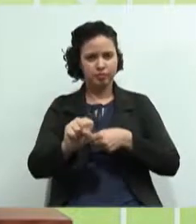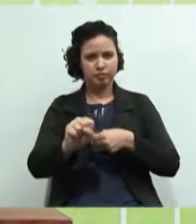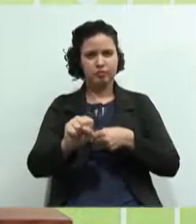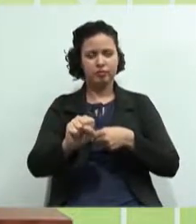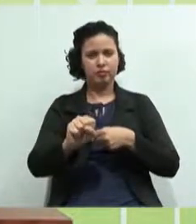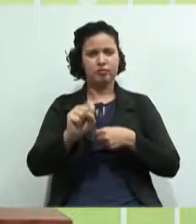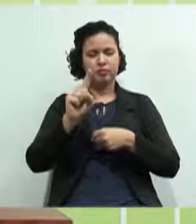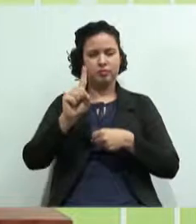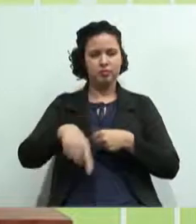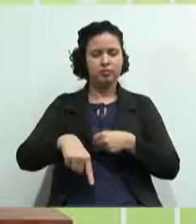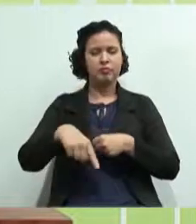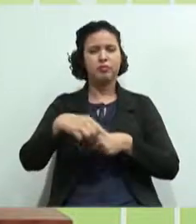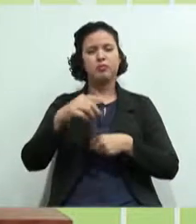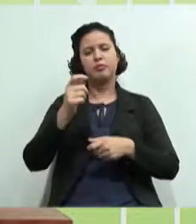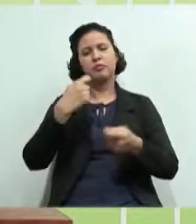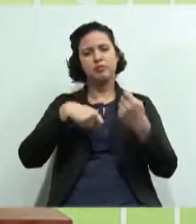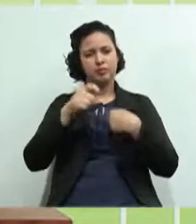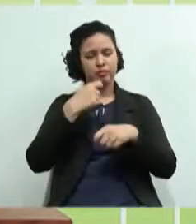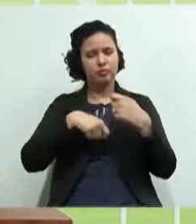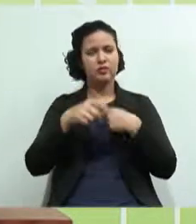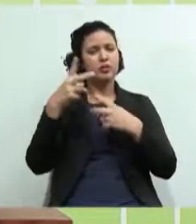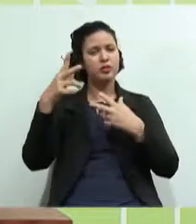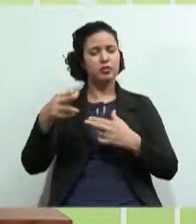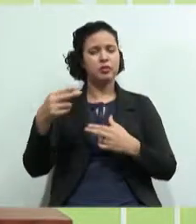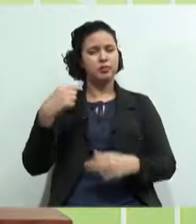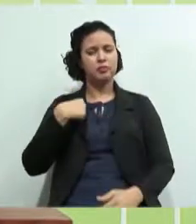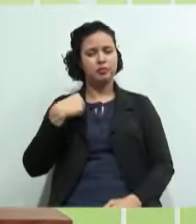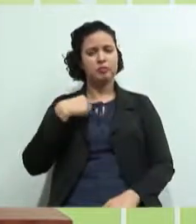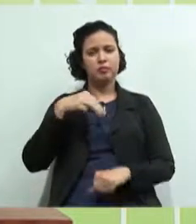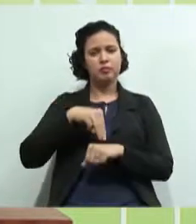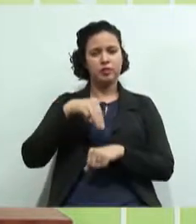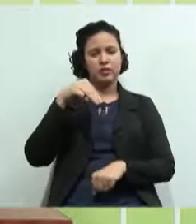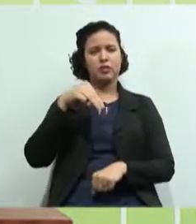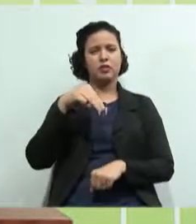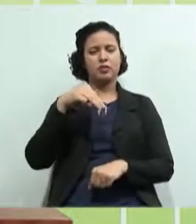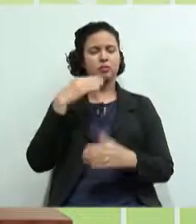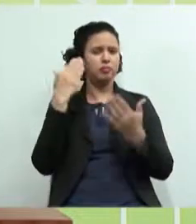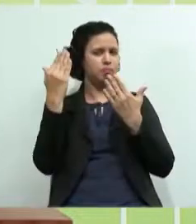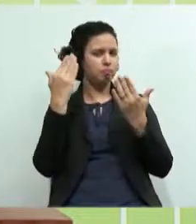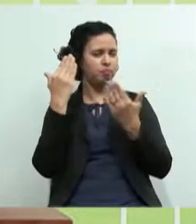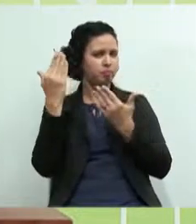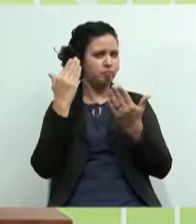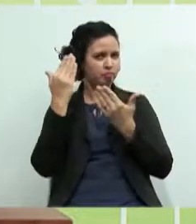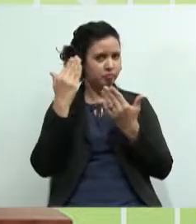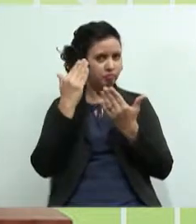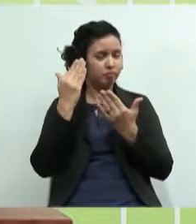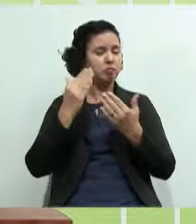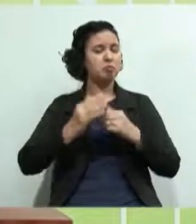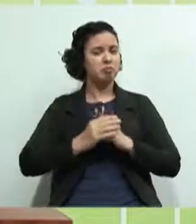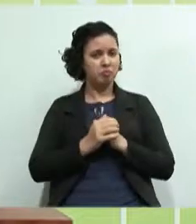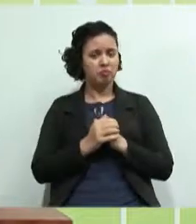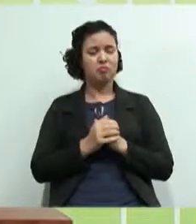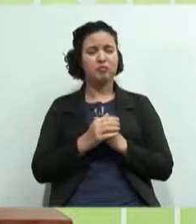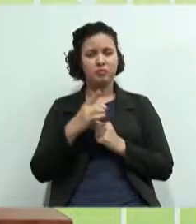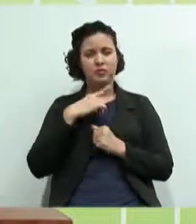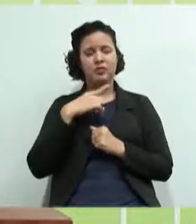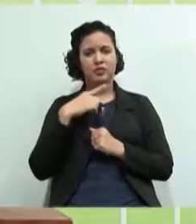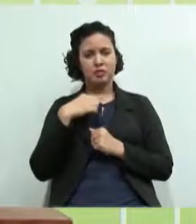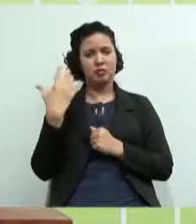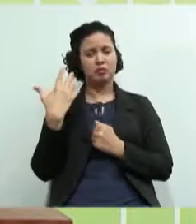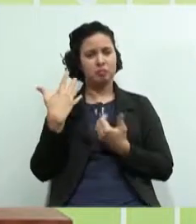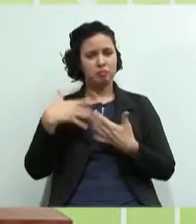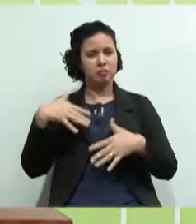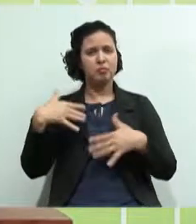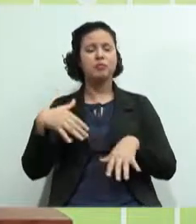também em administração, administrador igual eu, né? Mestre em psicologia. Olha só, esse professor, ele tem muito que falar para vocês aí,